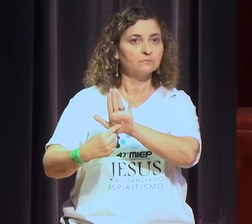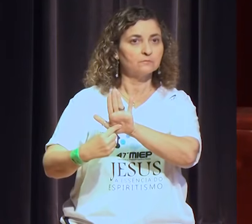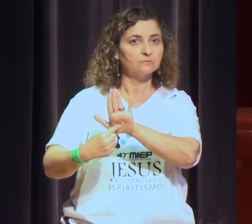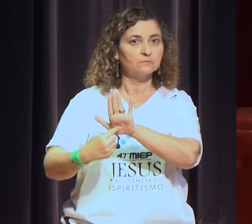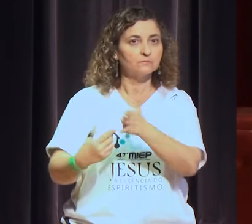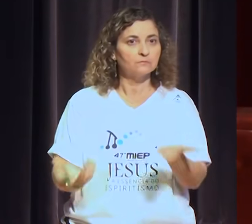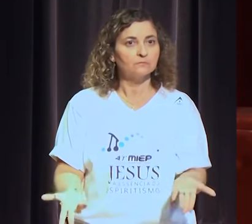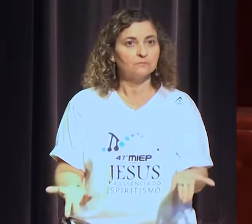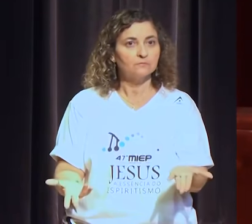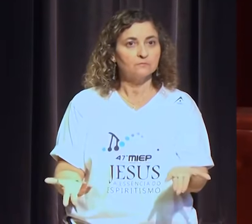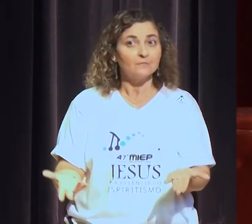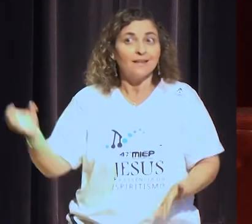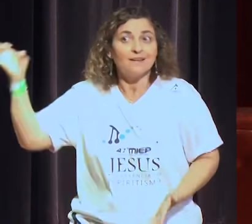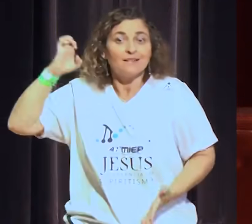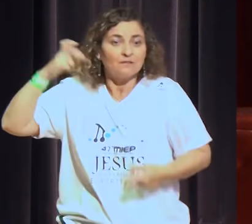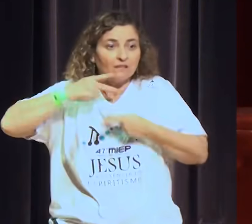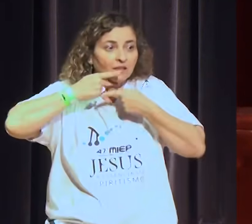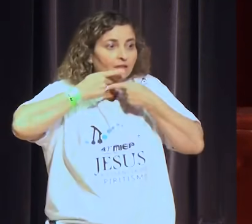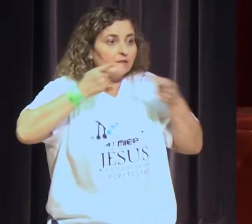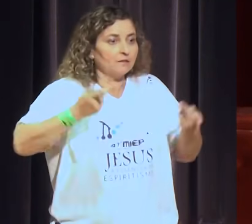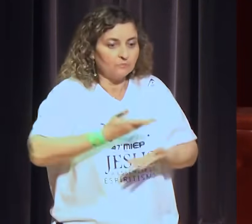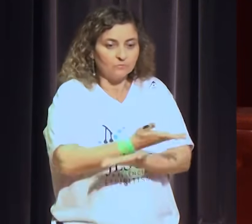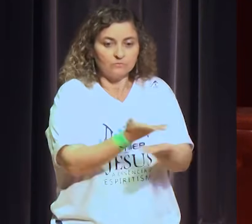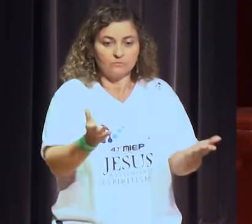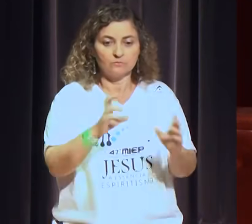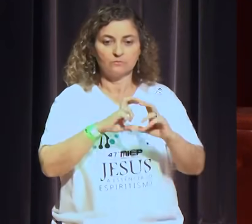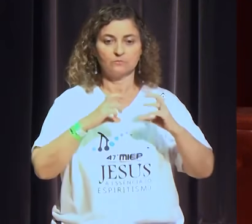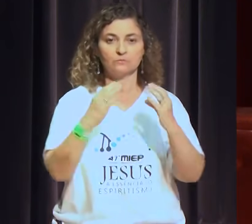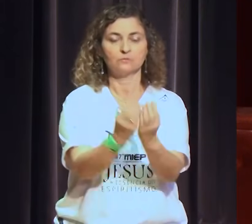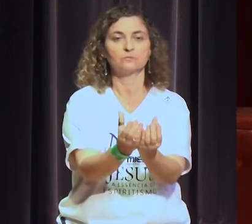Materializou o Emmanuel. Aí o Emmanuel disse para a gente,